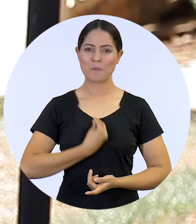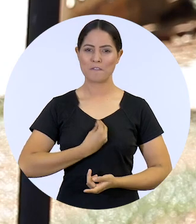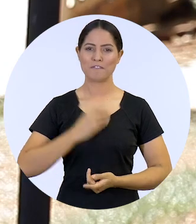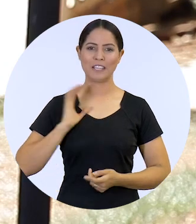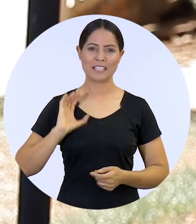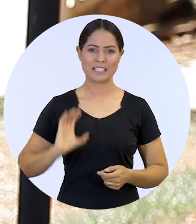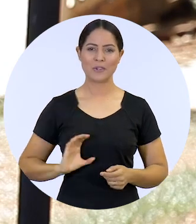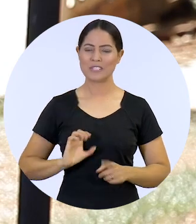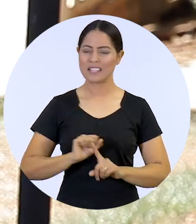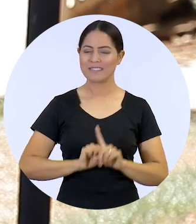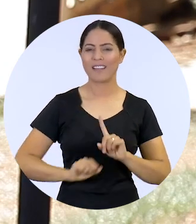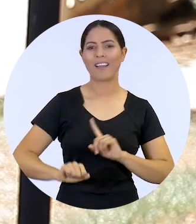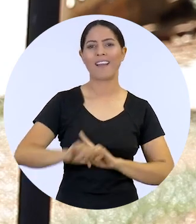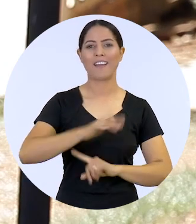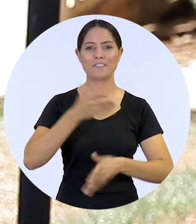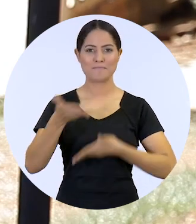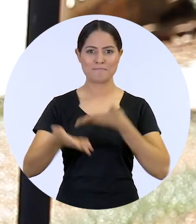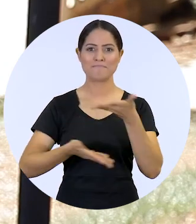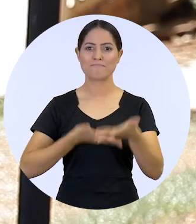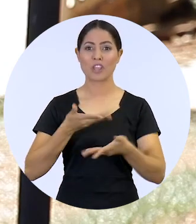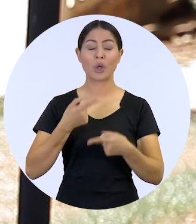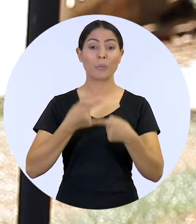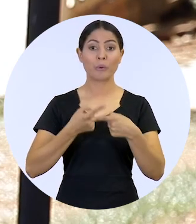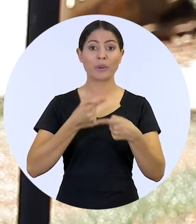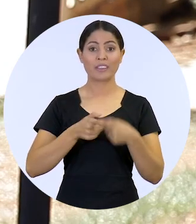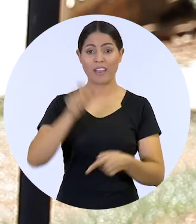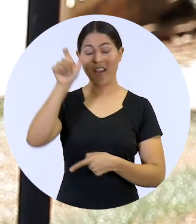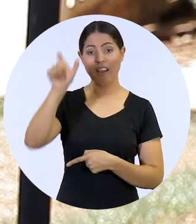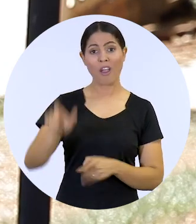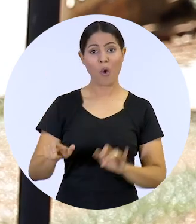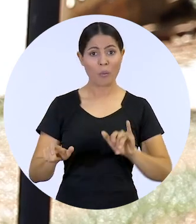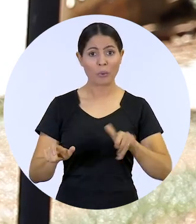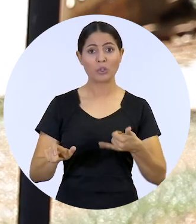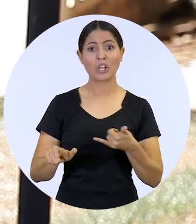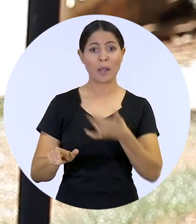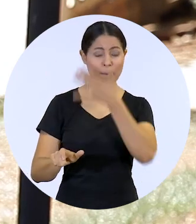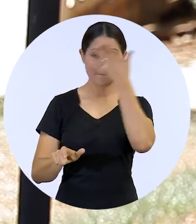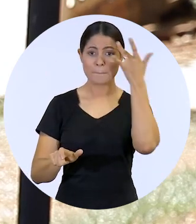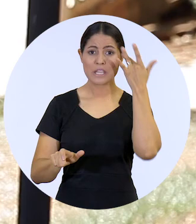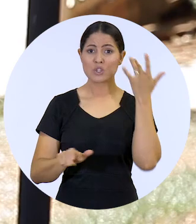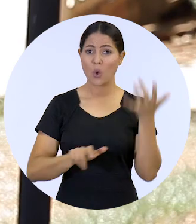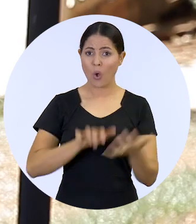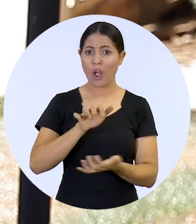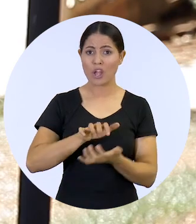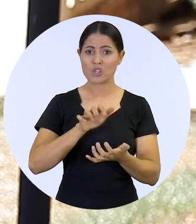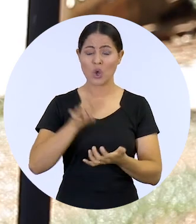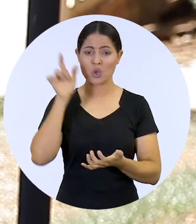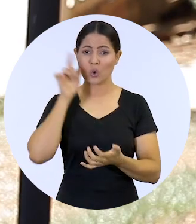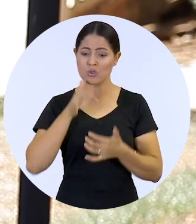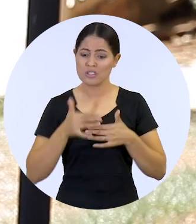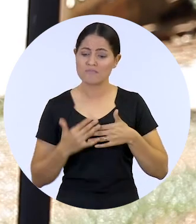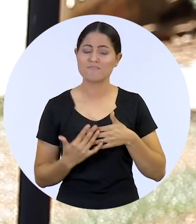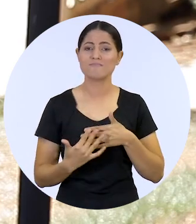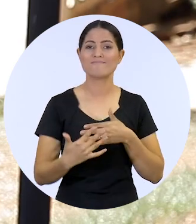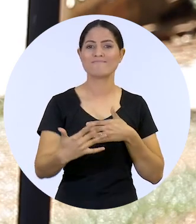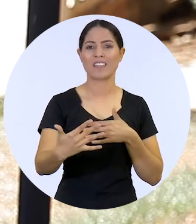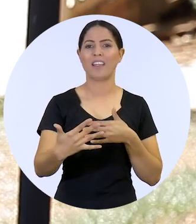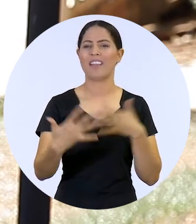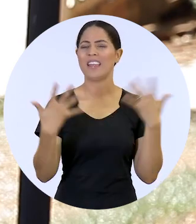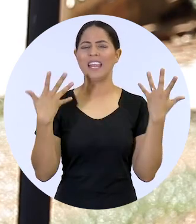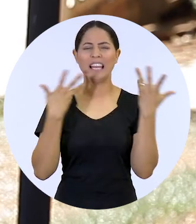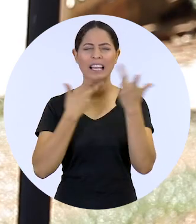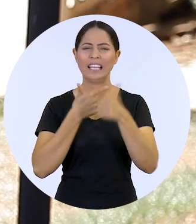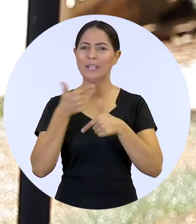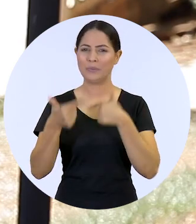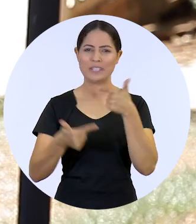civil. Por toda oportunidade que nós tivermos de fazer com que o idoso estenda essa condição, e esse é o trabalho